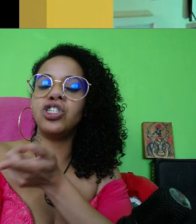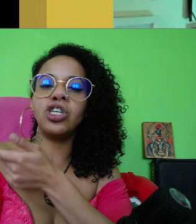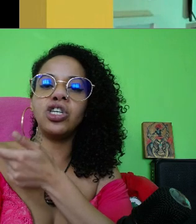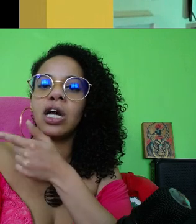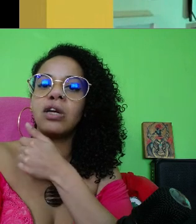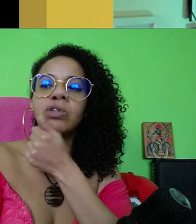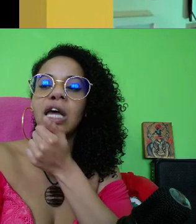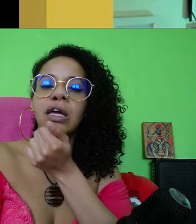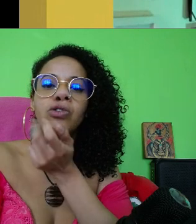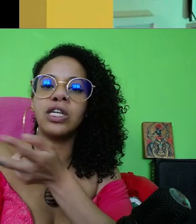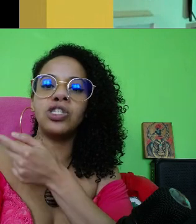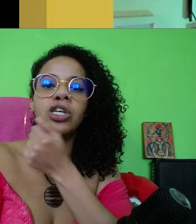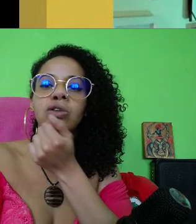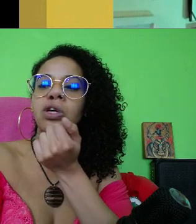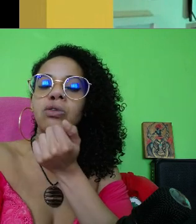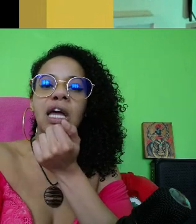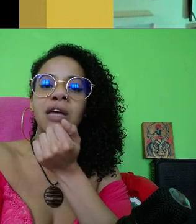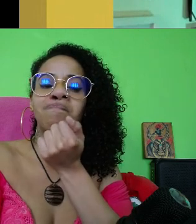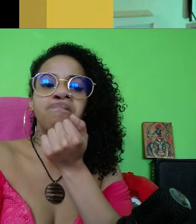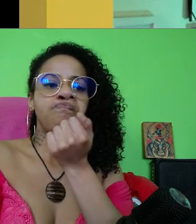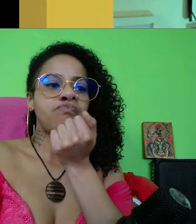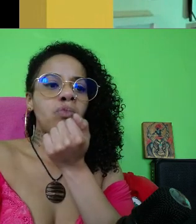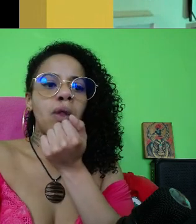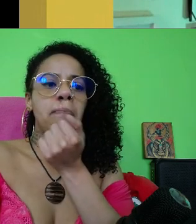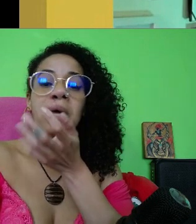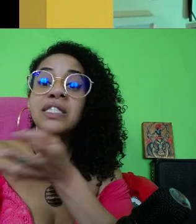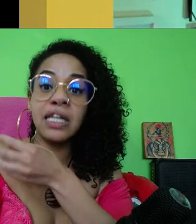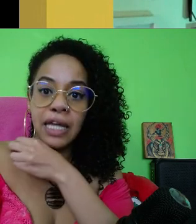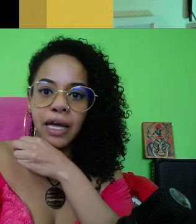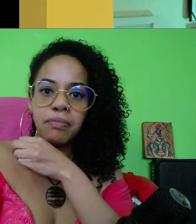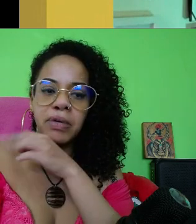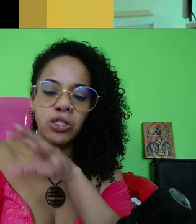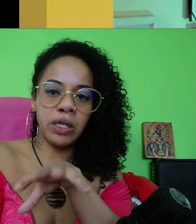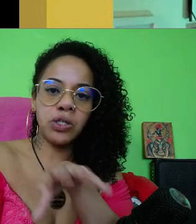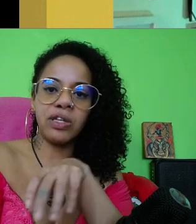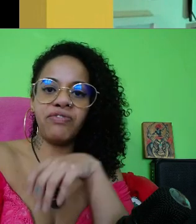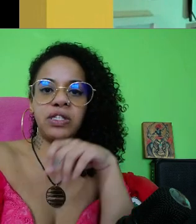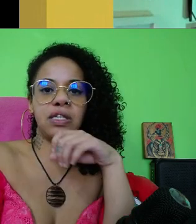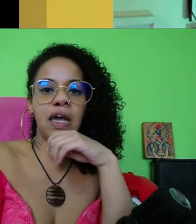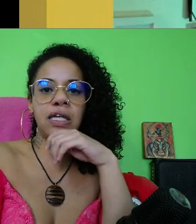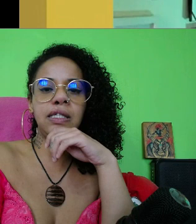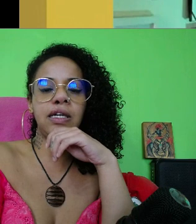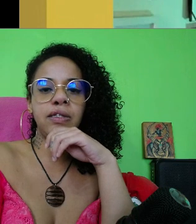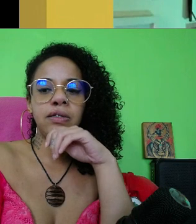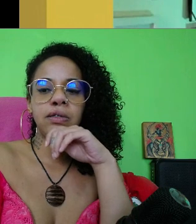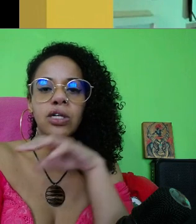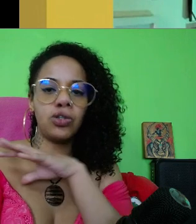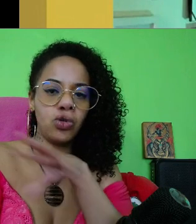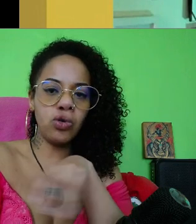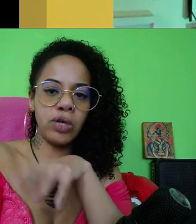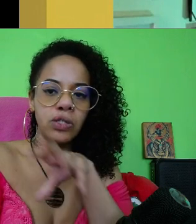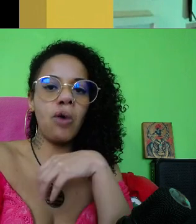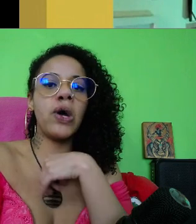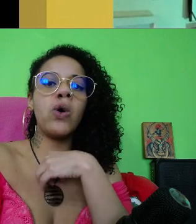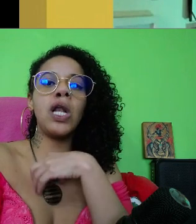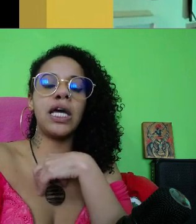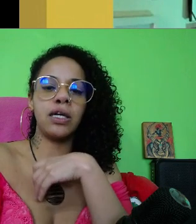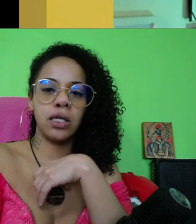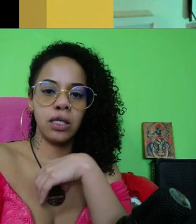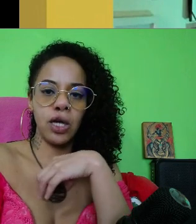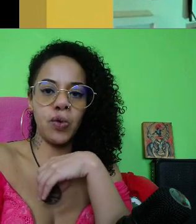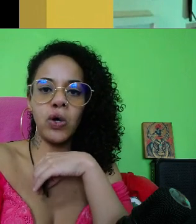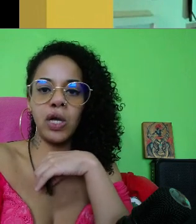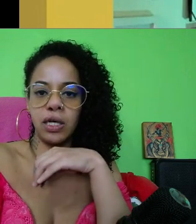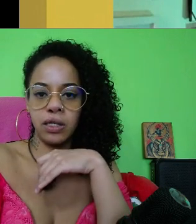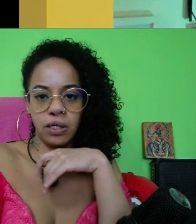que não tem indígena que não tem Nordestino que não tem perceber pessoas com deficiência que tudo isso é o meu